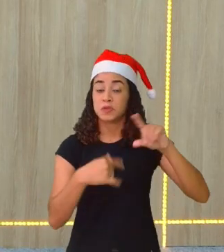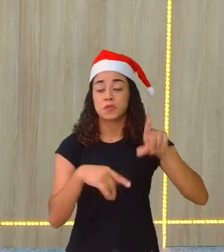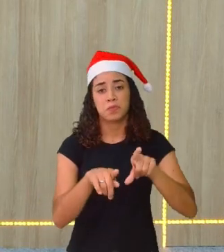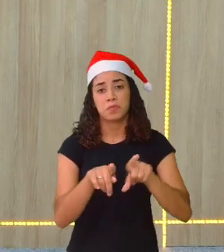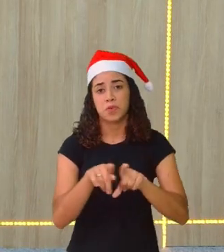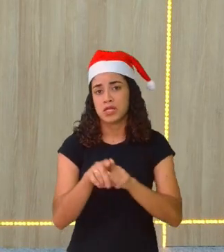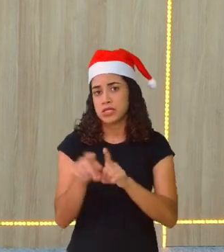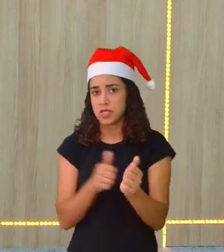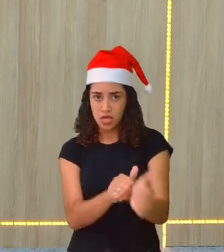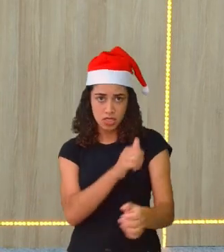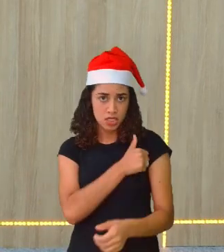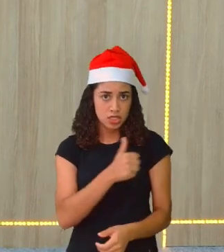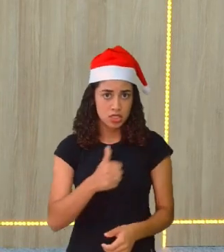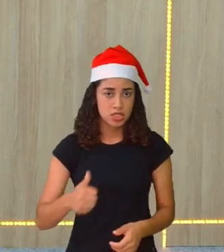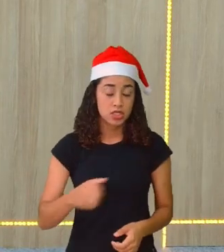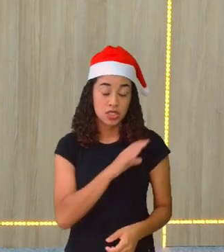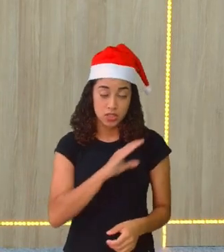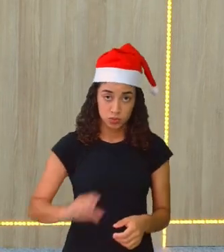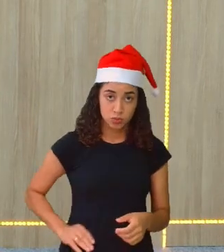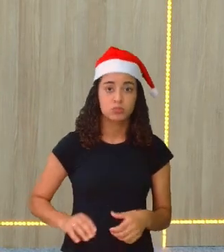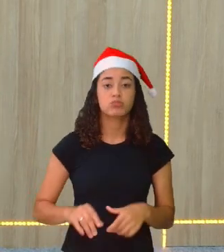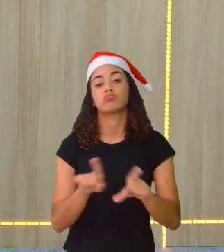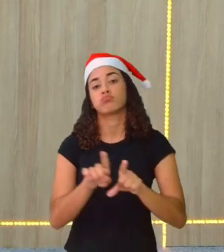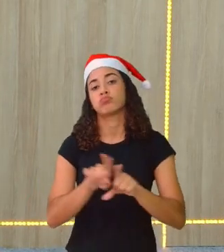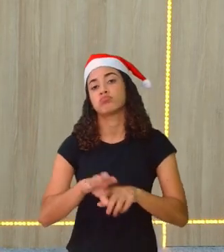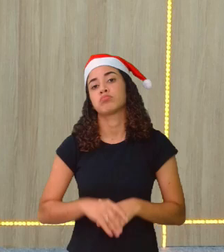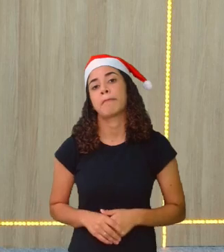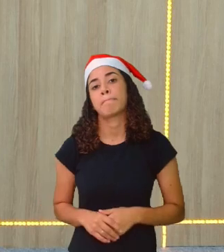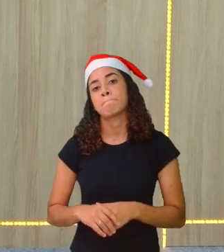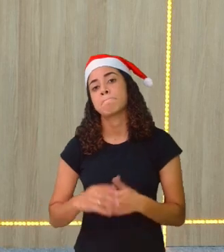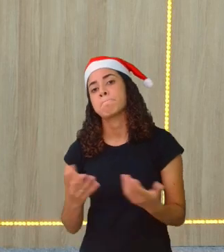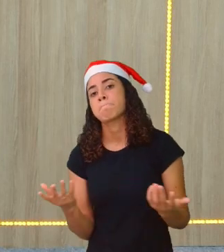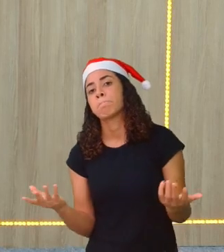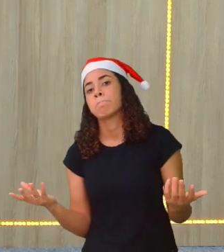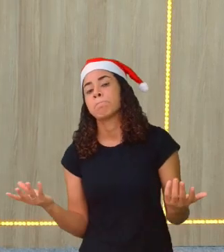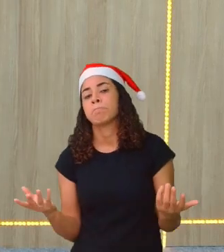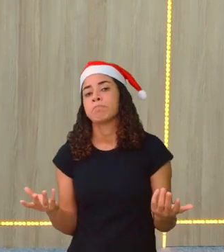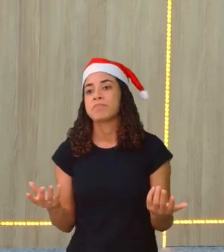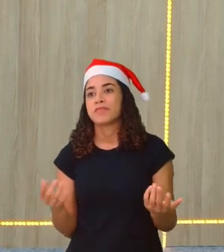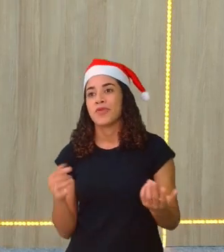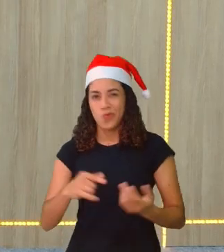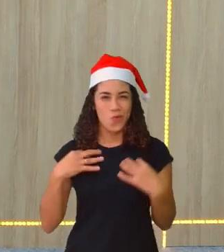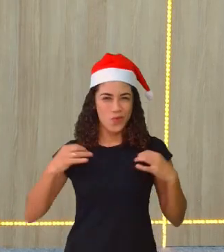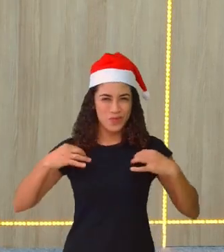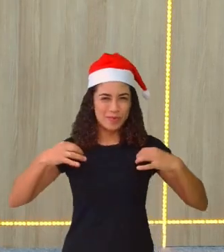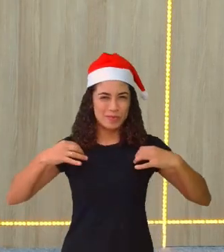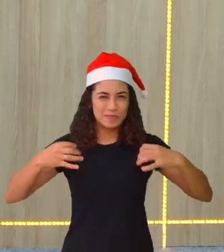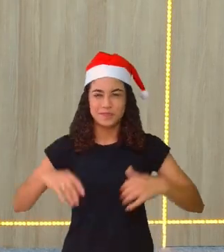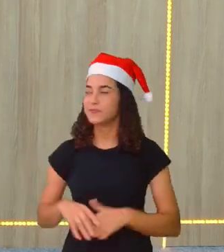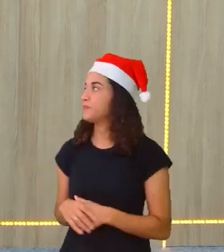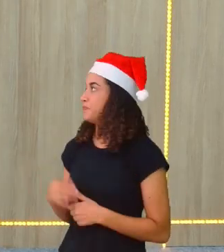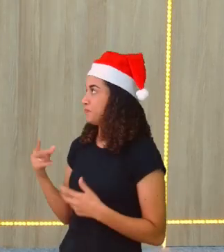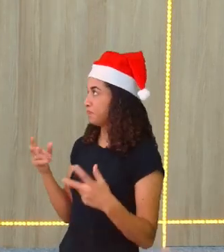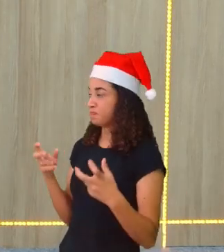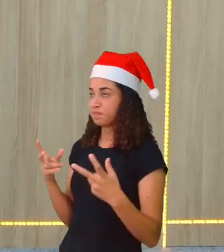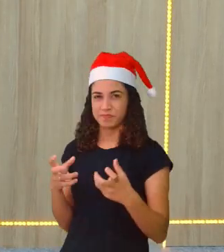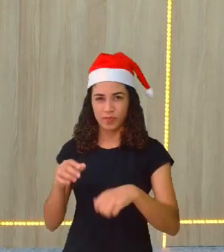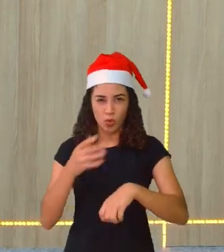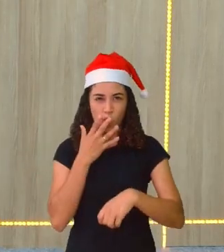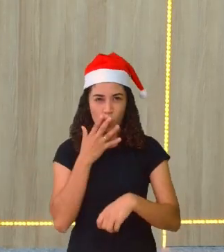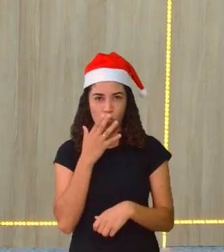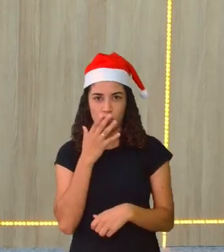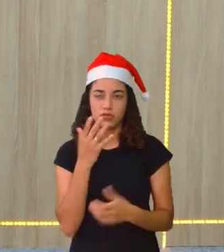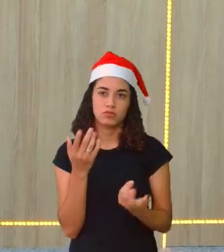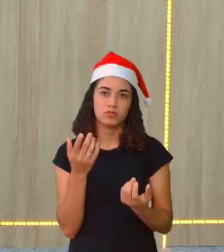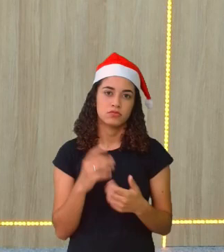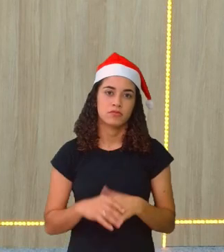cristãs, né, grega e latina. Então, nesse sentido, né, essa veste aqui, ó, nessa cor, não